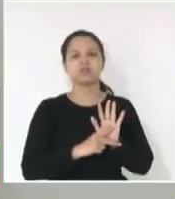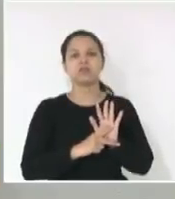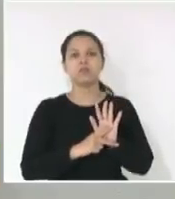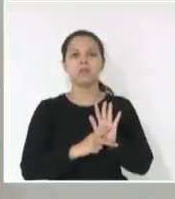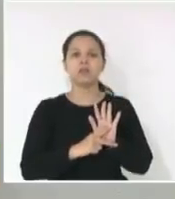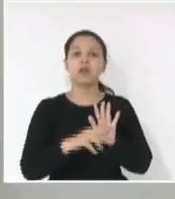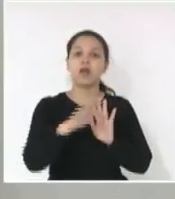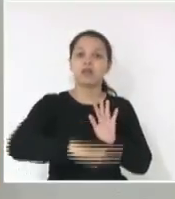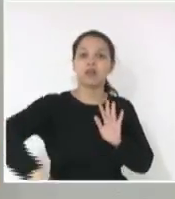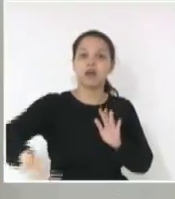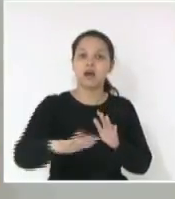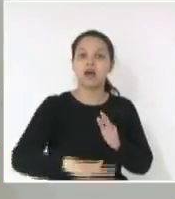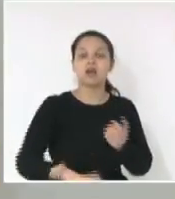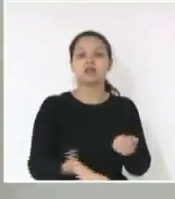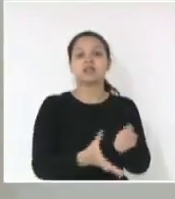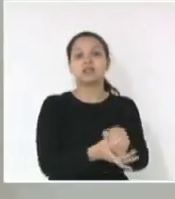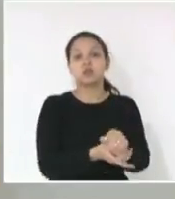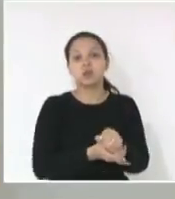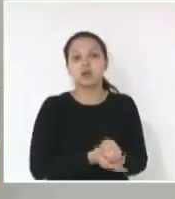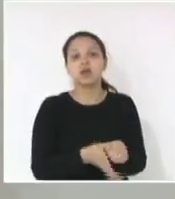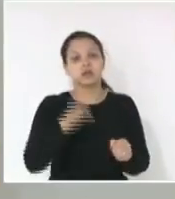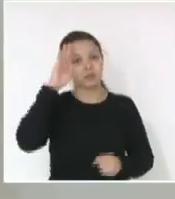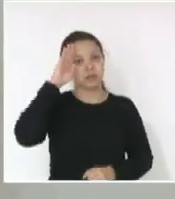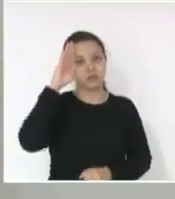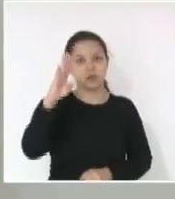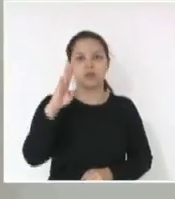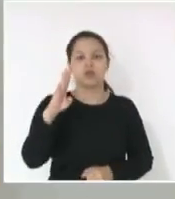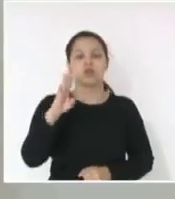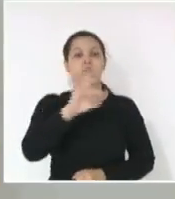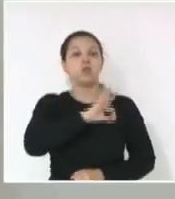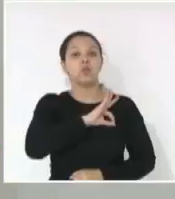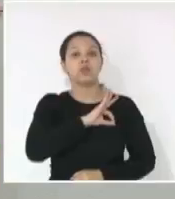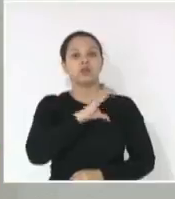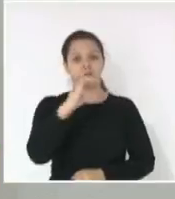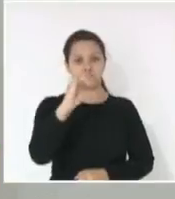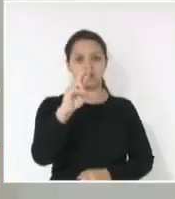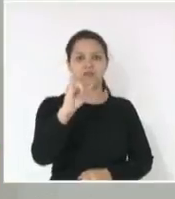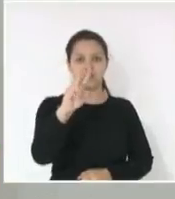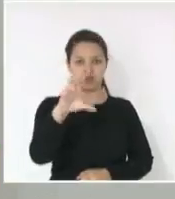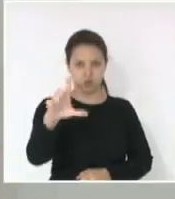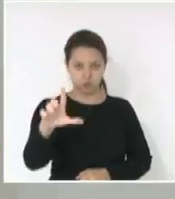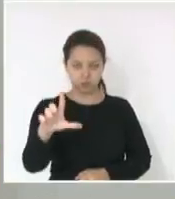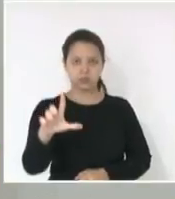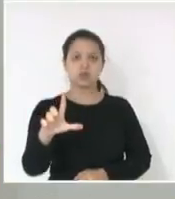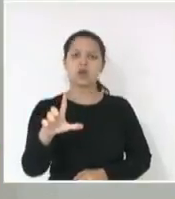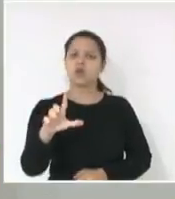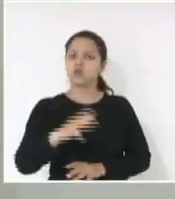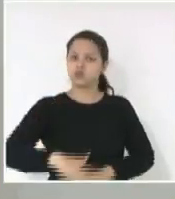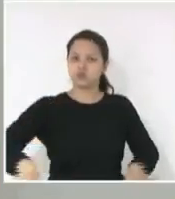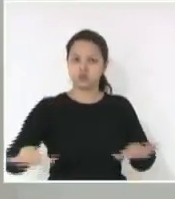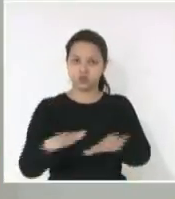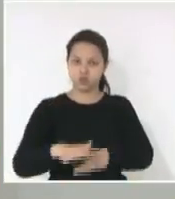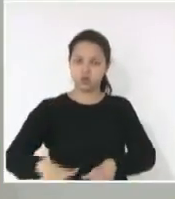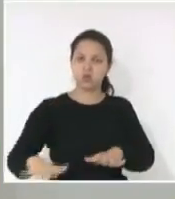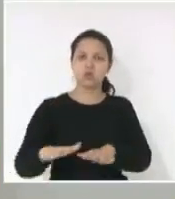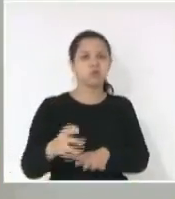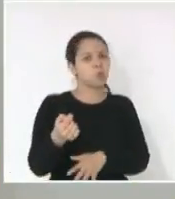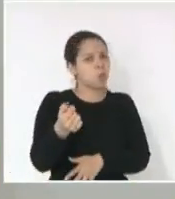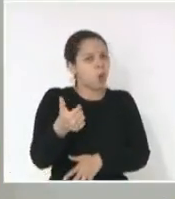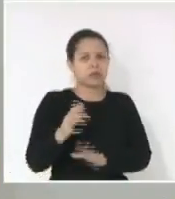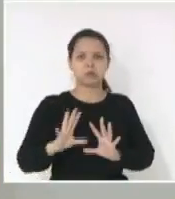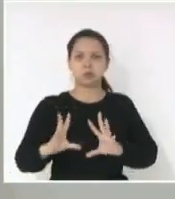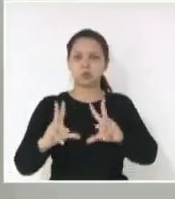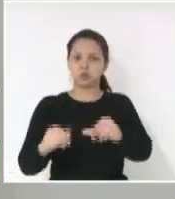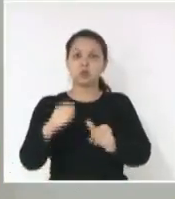da área de segurança, principalmente da Polícia Civil, foram a grande maioria, ou quase a totalidade,